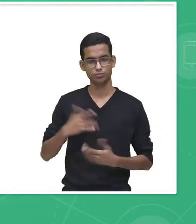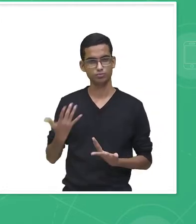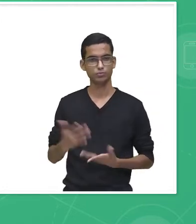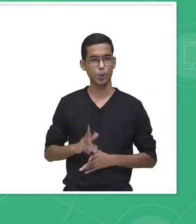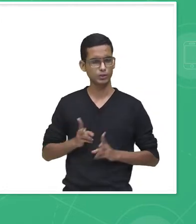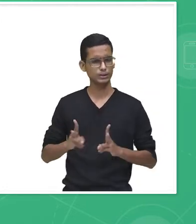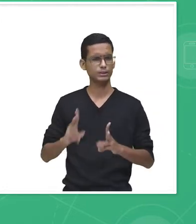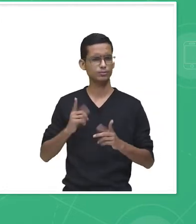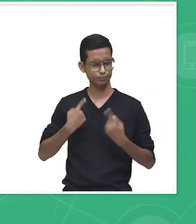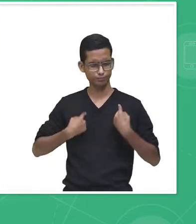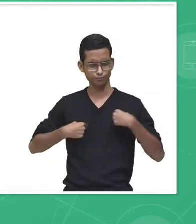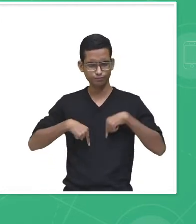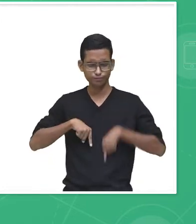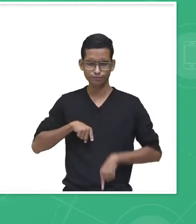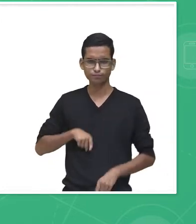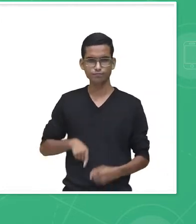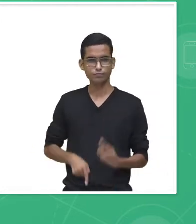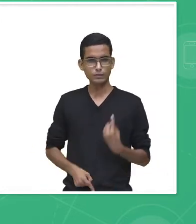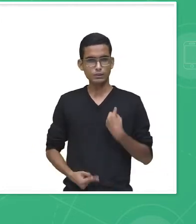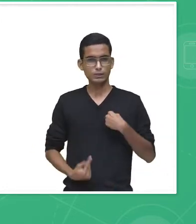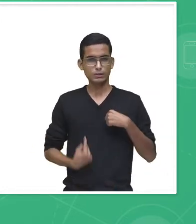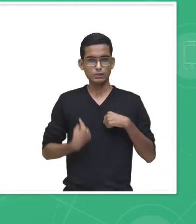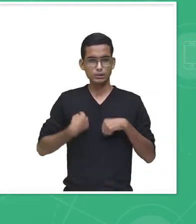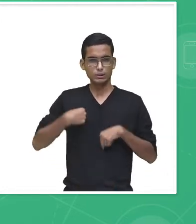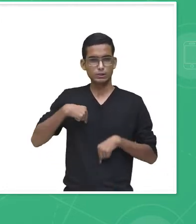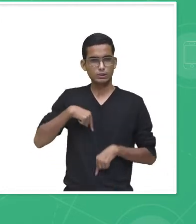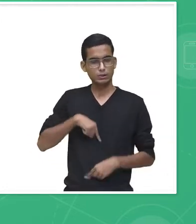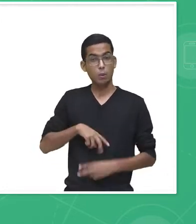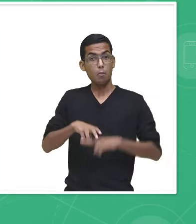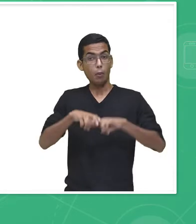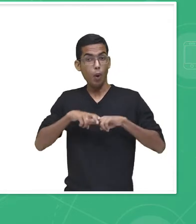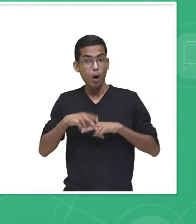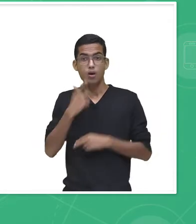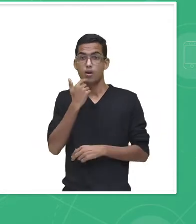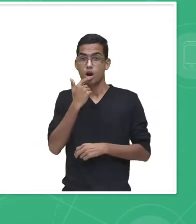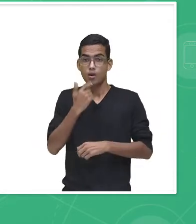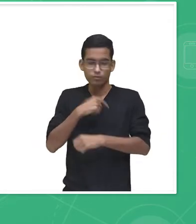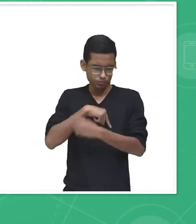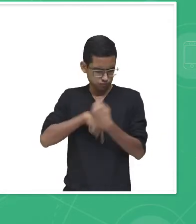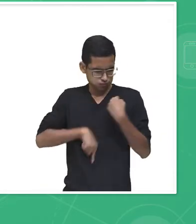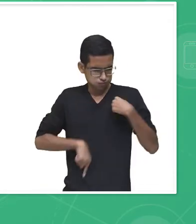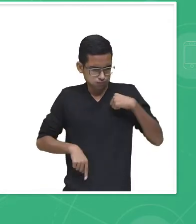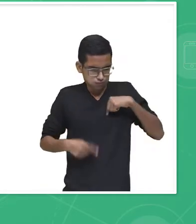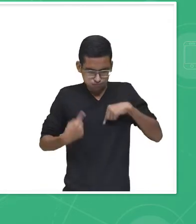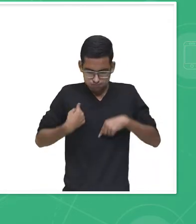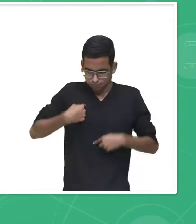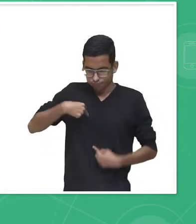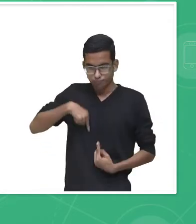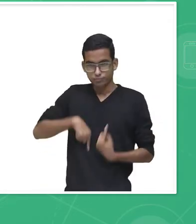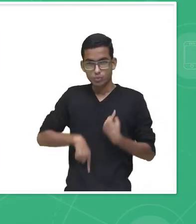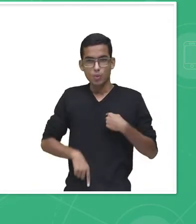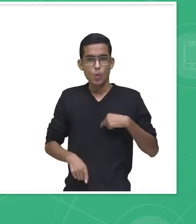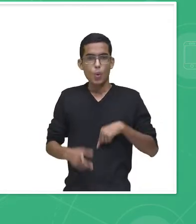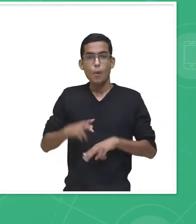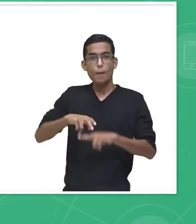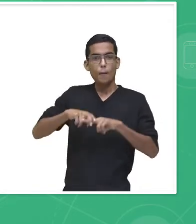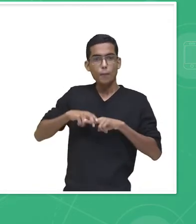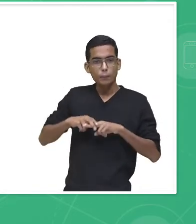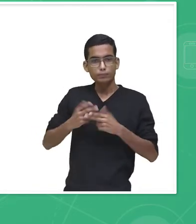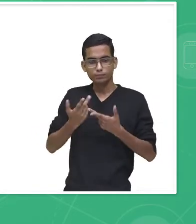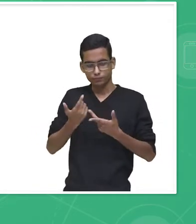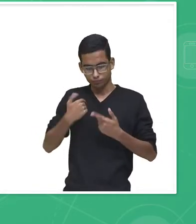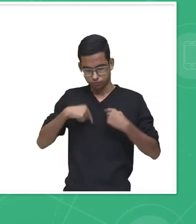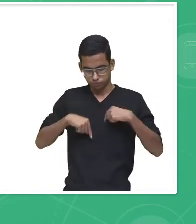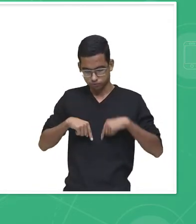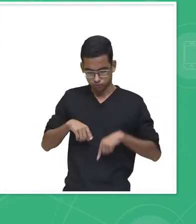do nosso corpo porque o sangue está circulando né e a lista formando a urina nos rins os ureteres estão